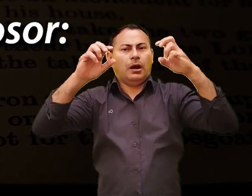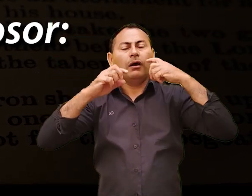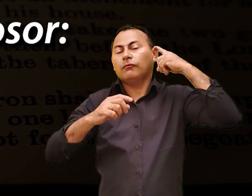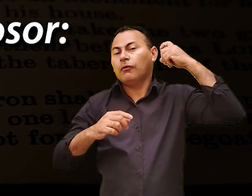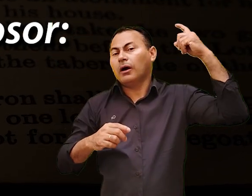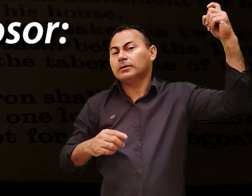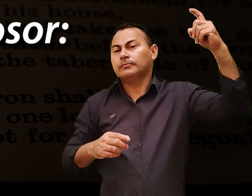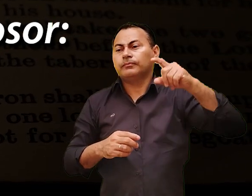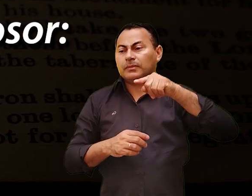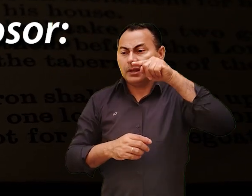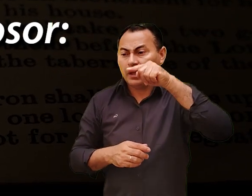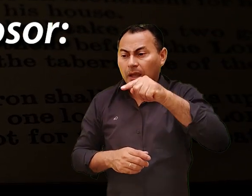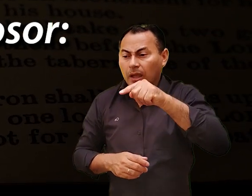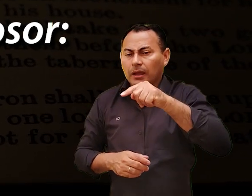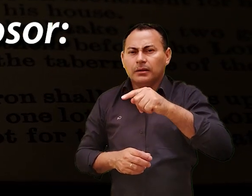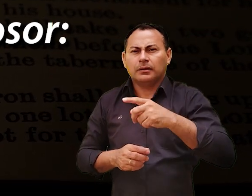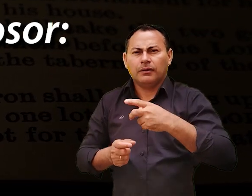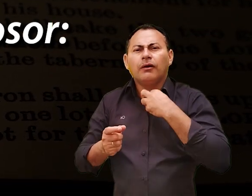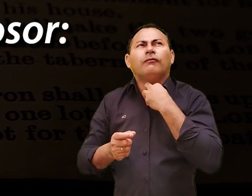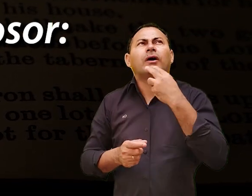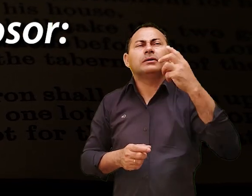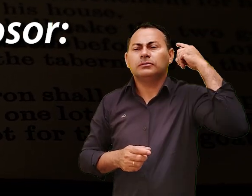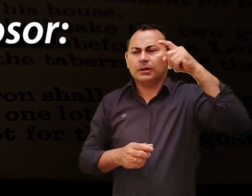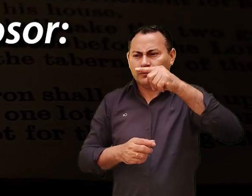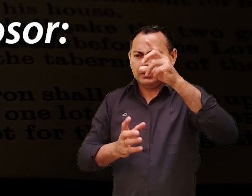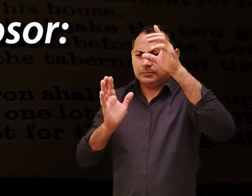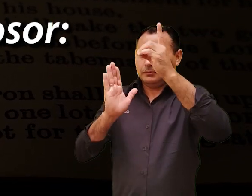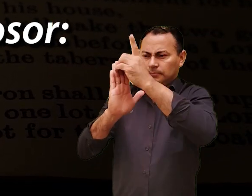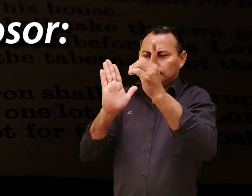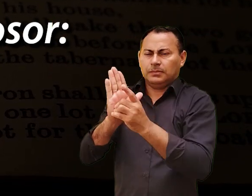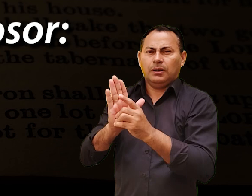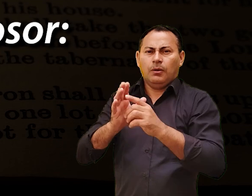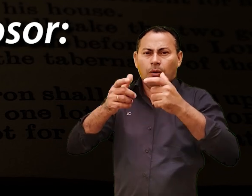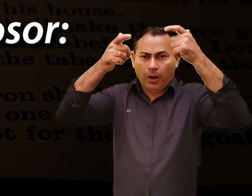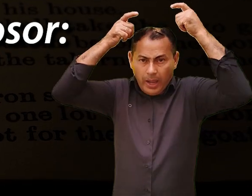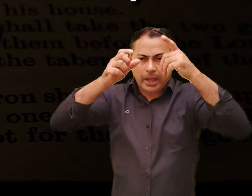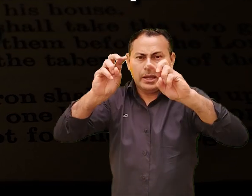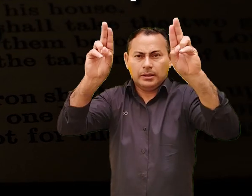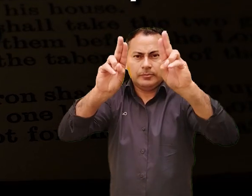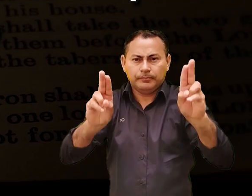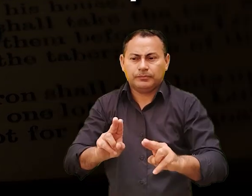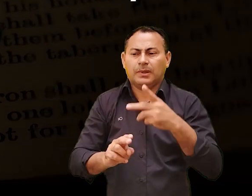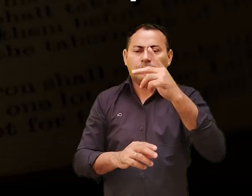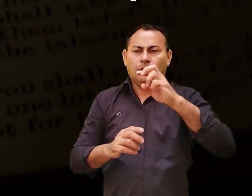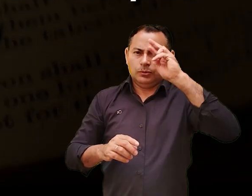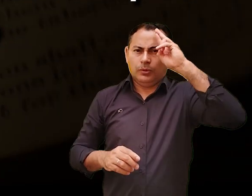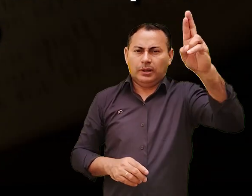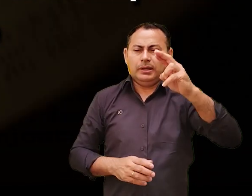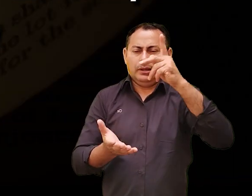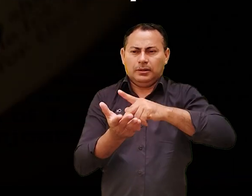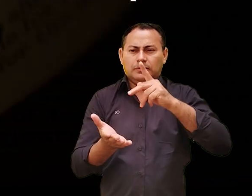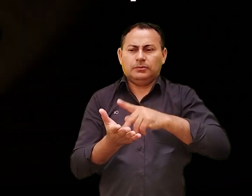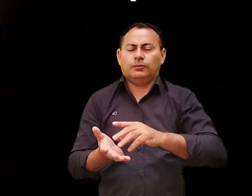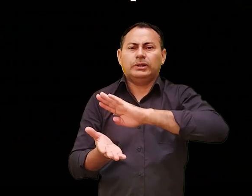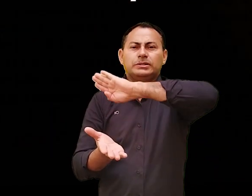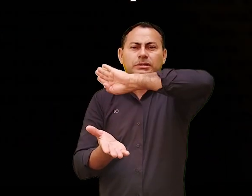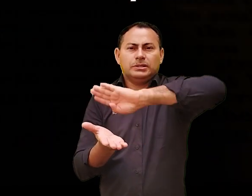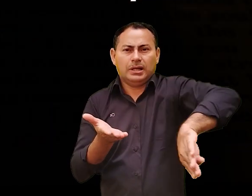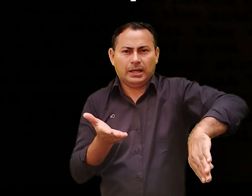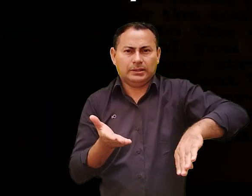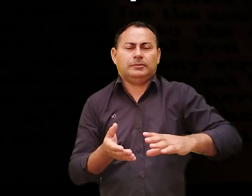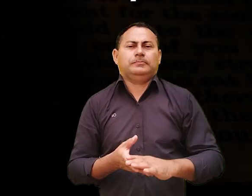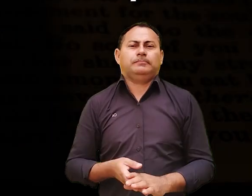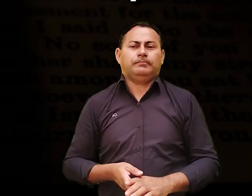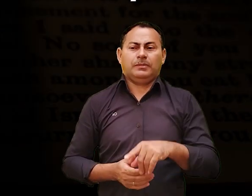disse: é isto que está decretado quanto a você, rei Nabucodonosor. Sua autoridade real lhe foi